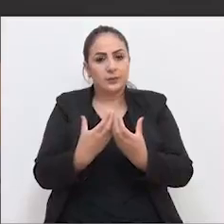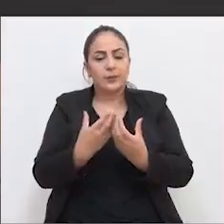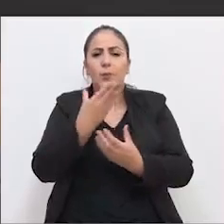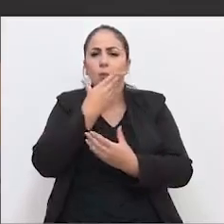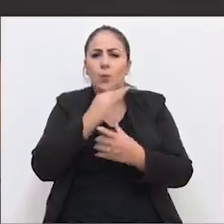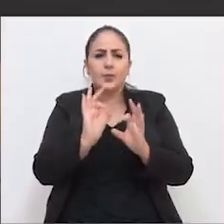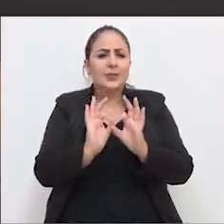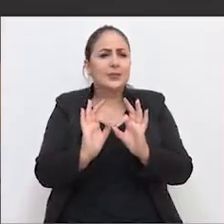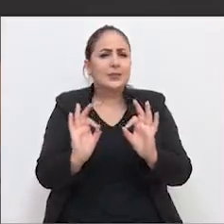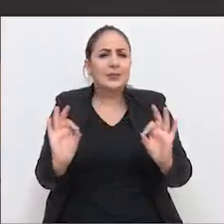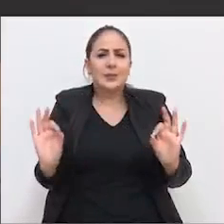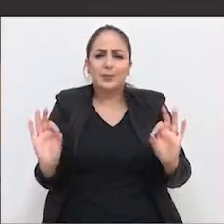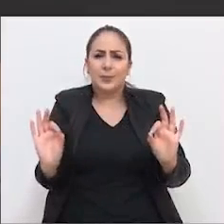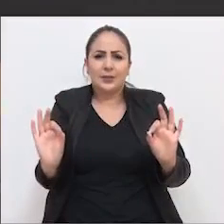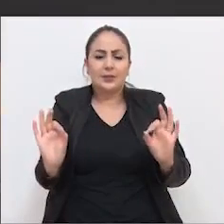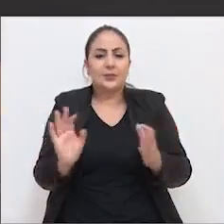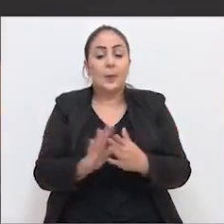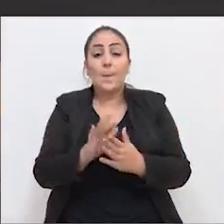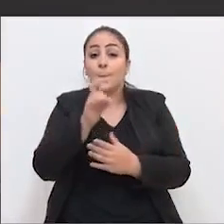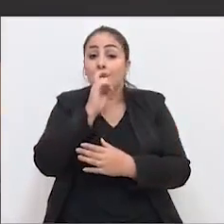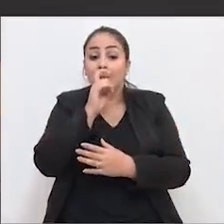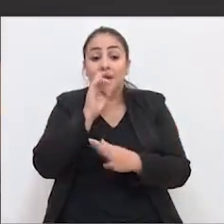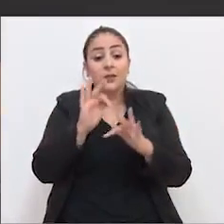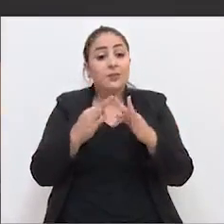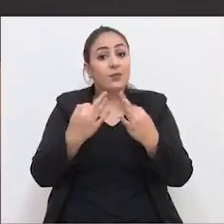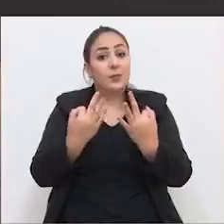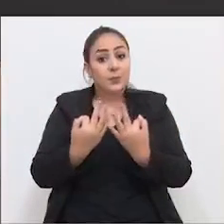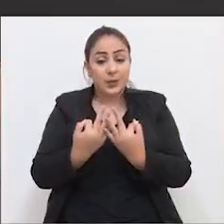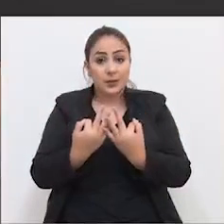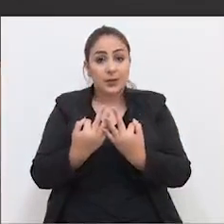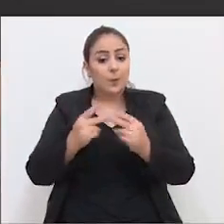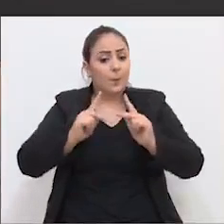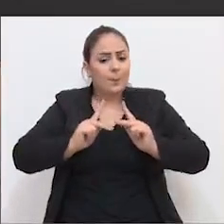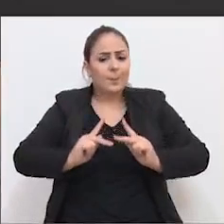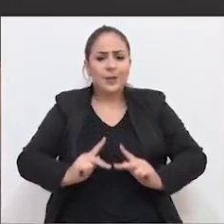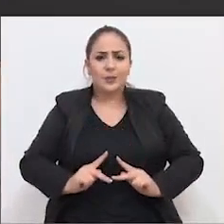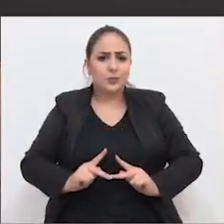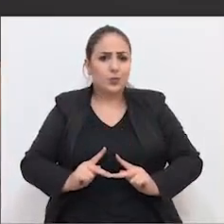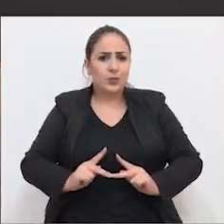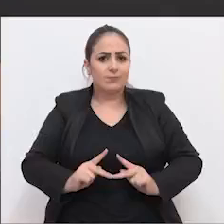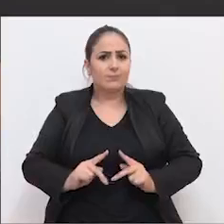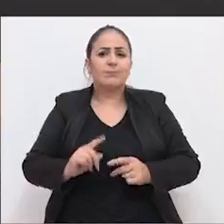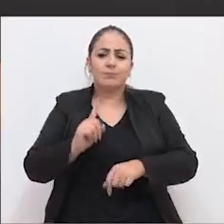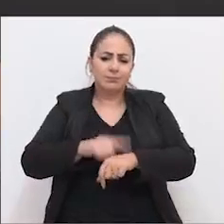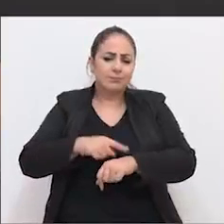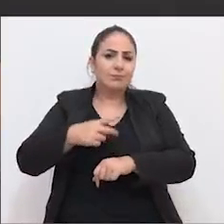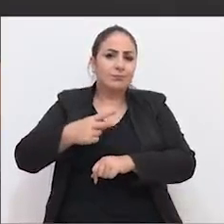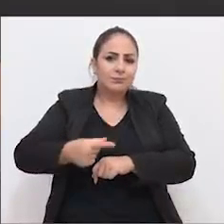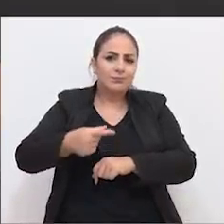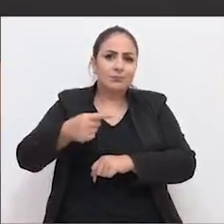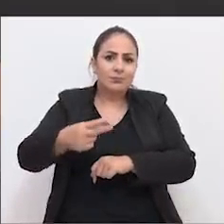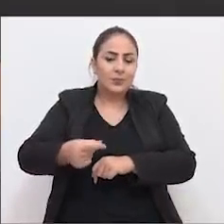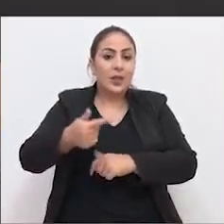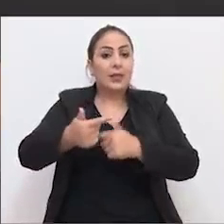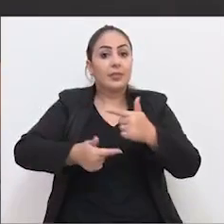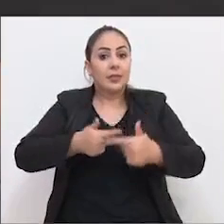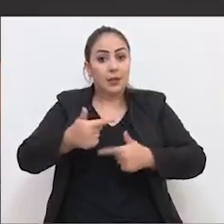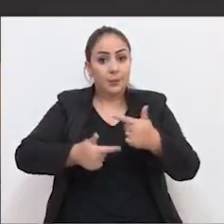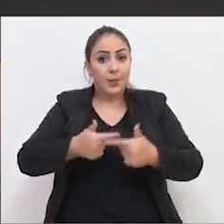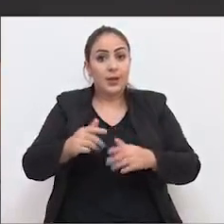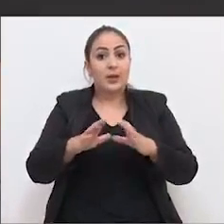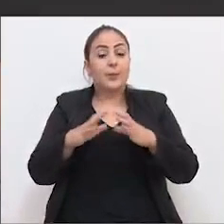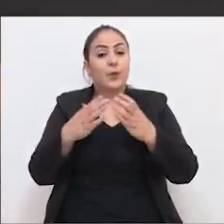homem simples, humilde, um pai de família, uma pessoa que, por longa data,